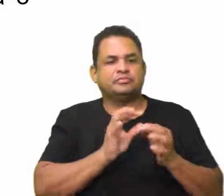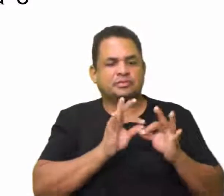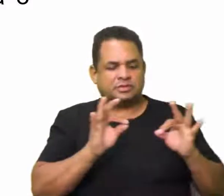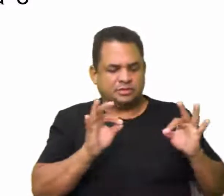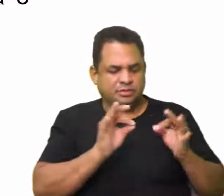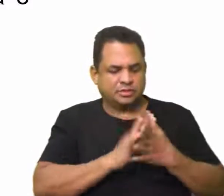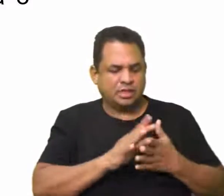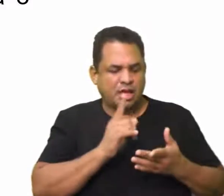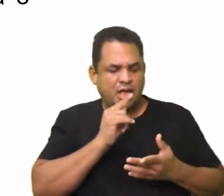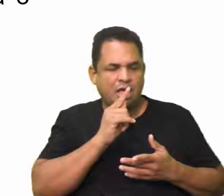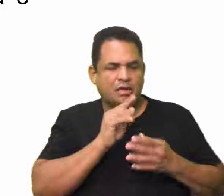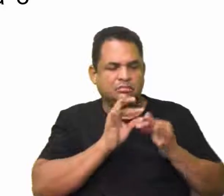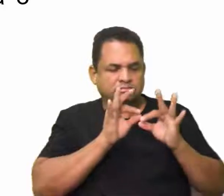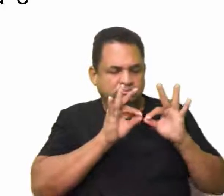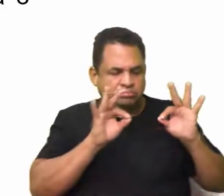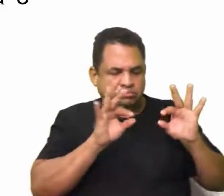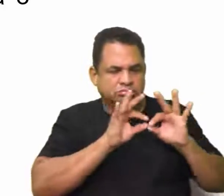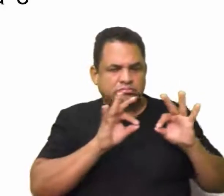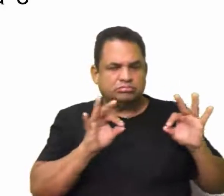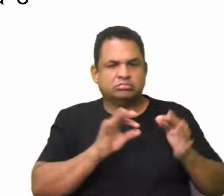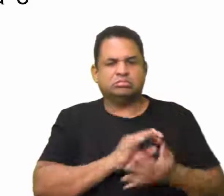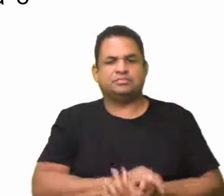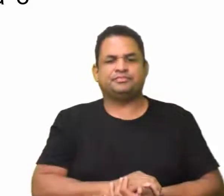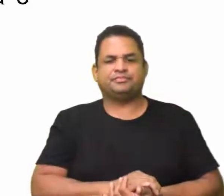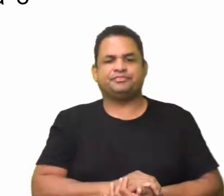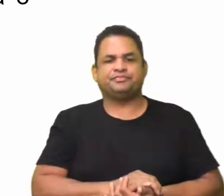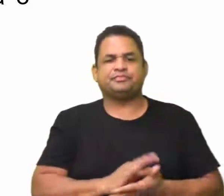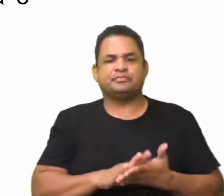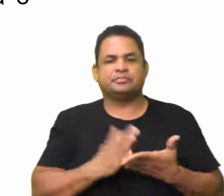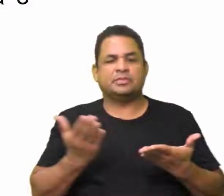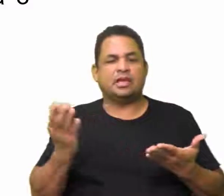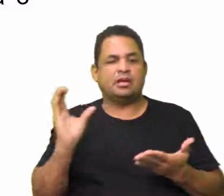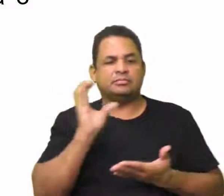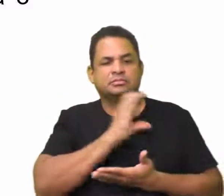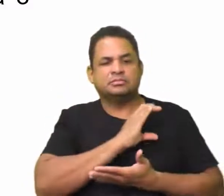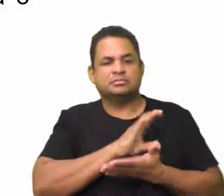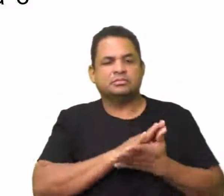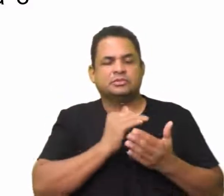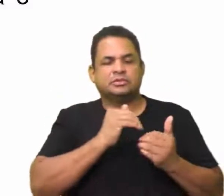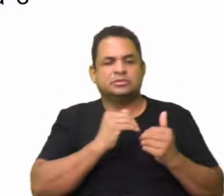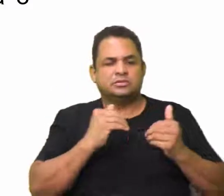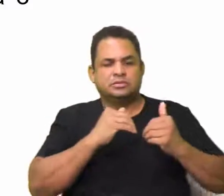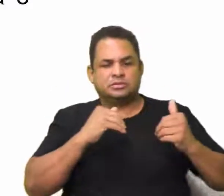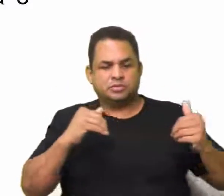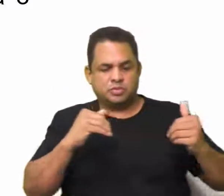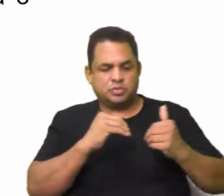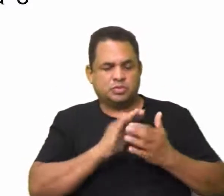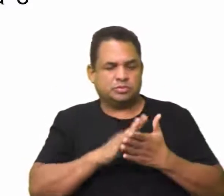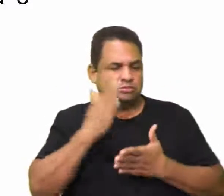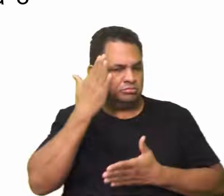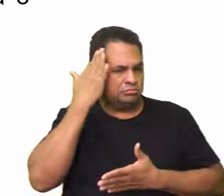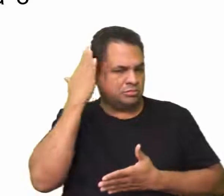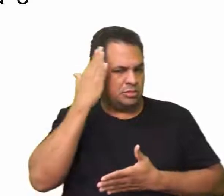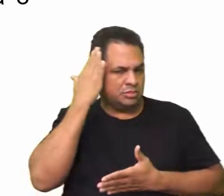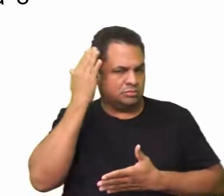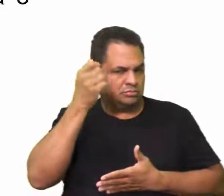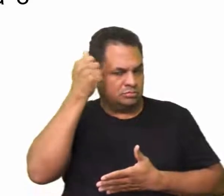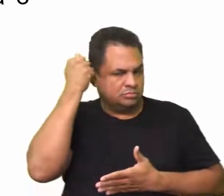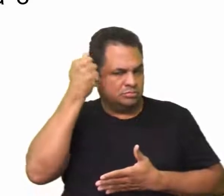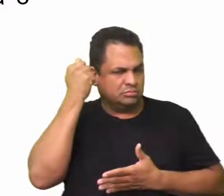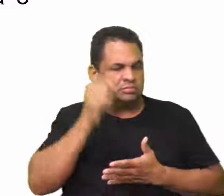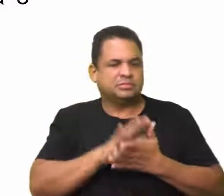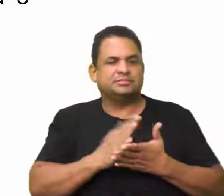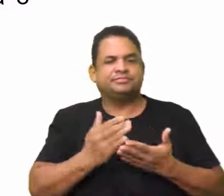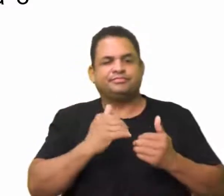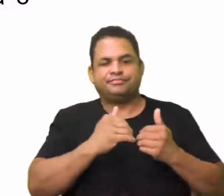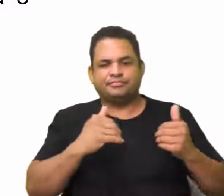água. Essa parte aí não tinha sido falado, né? Que imediatamente se encurva na direção do pente. Será que a água curva mesmo